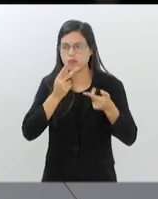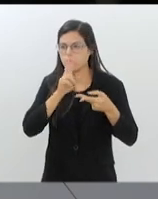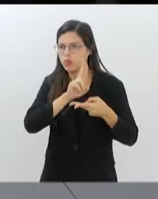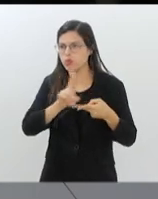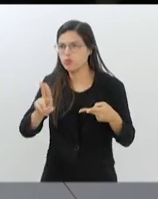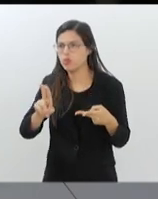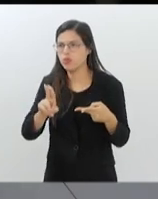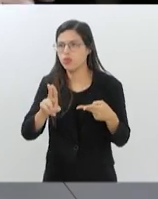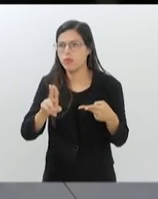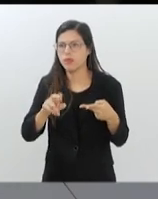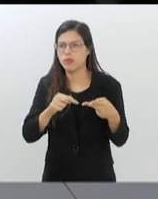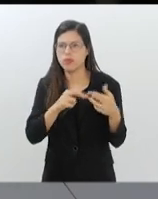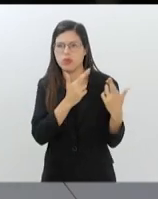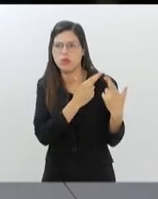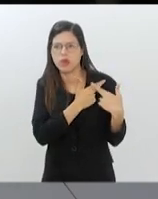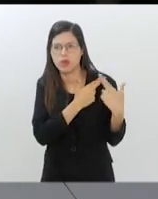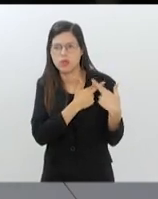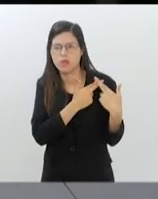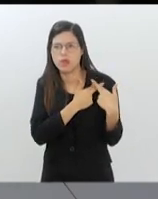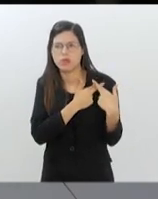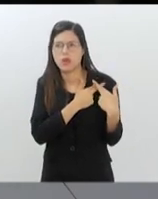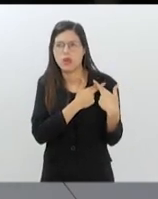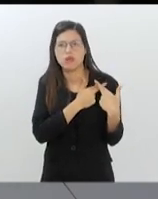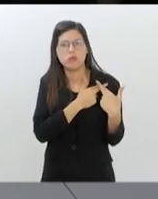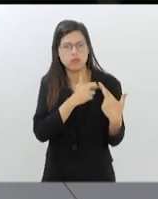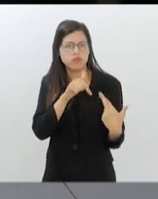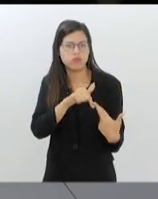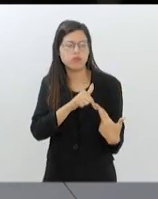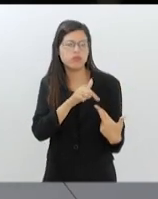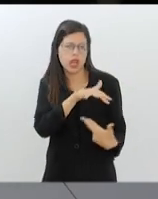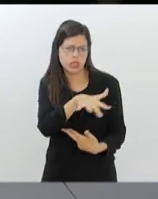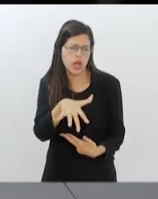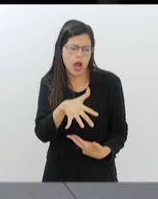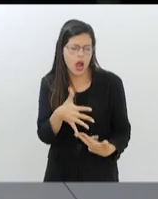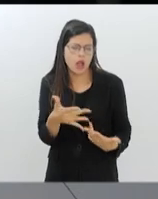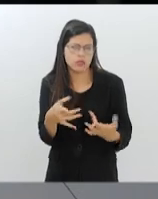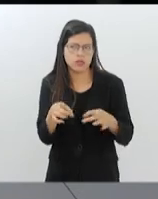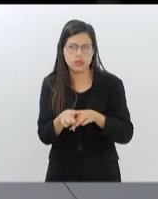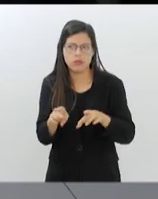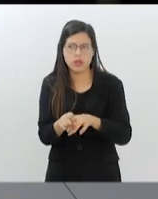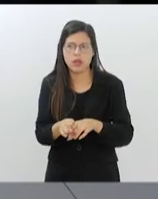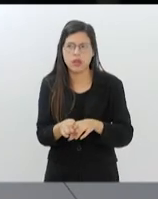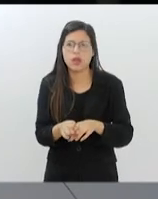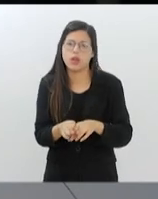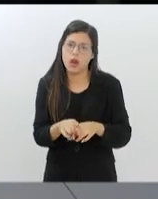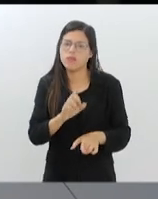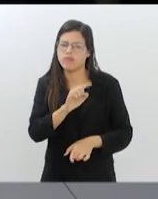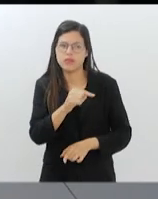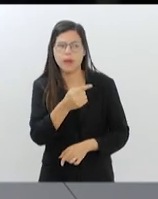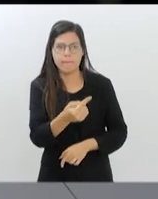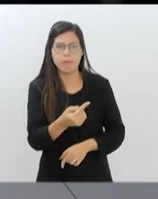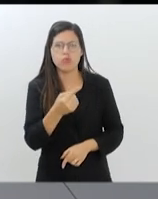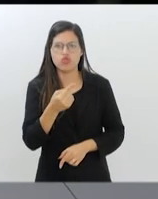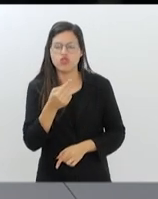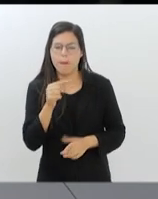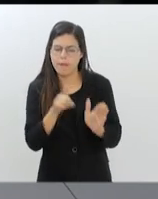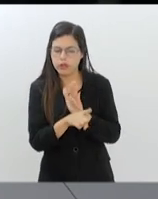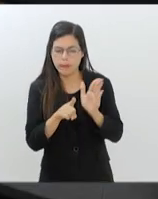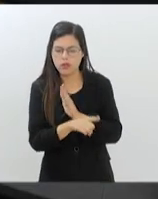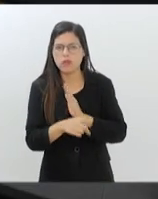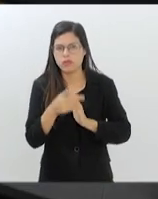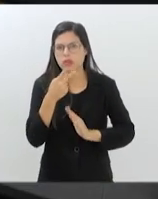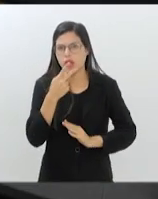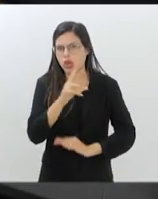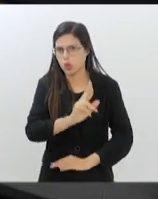do responsável até então que cuidava dessa área também Sim o senhor depois de muito custo falou do Senor Diego Faro O senhor não se recorda no